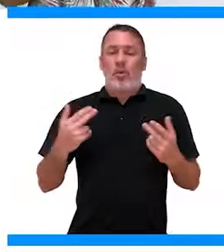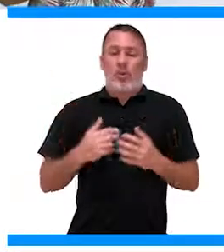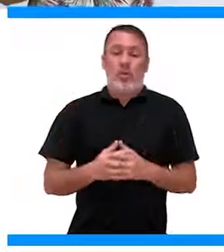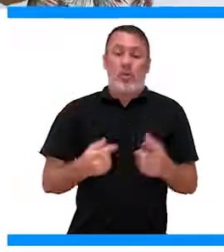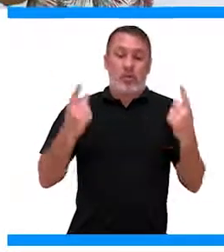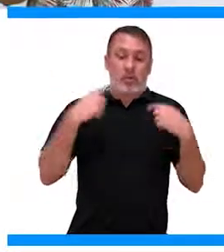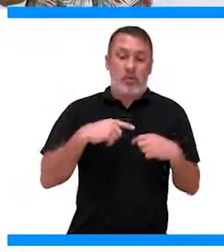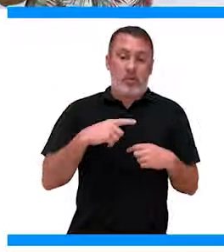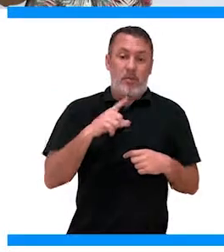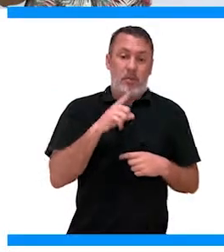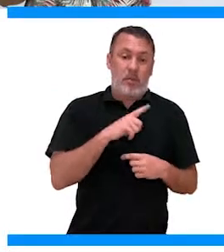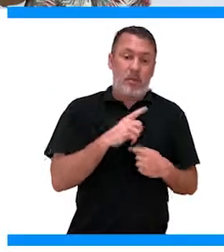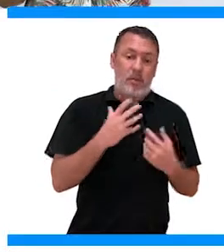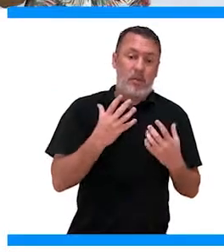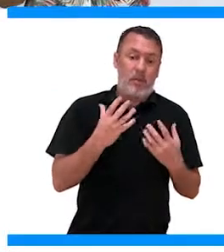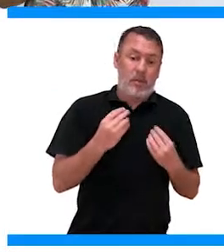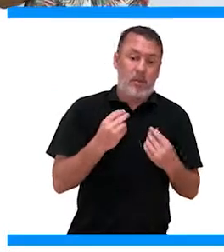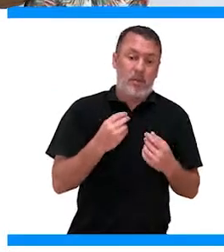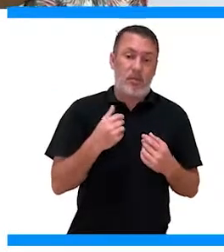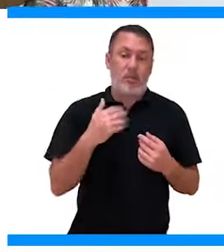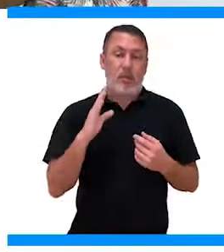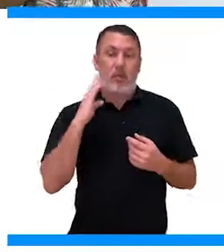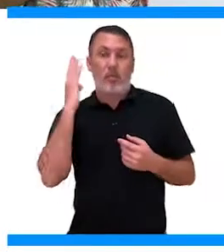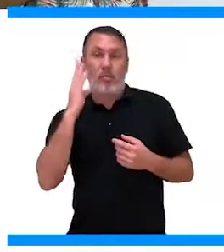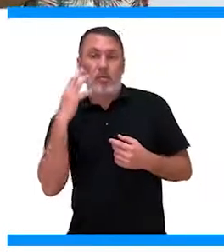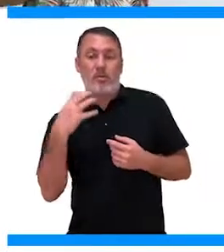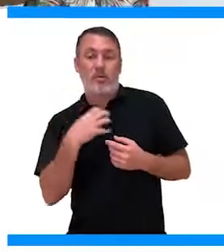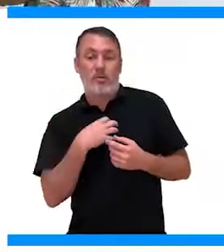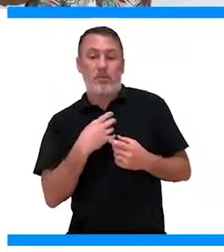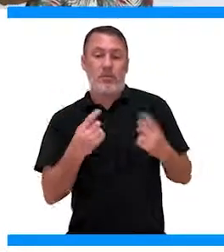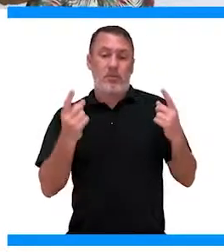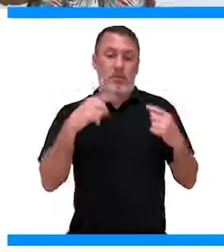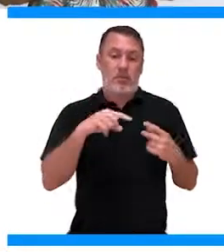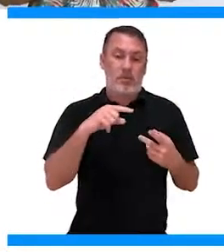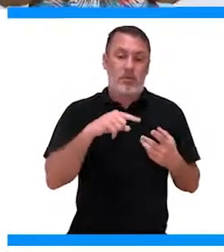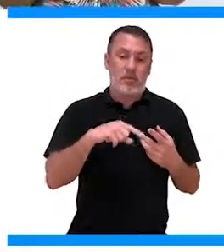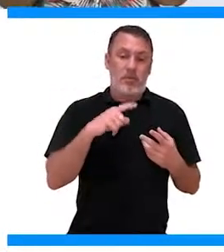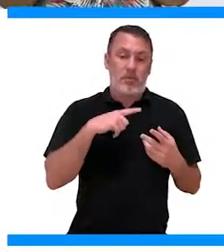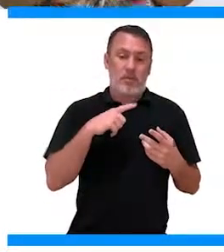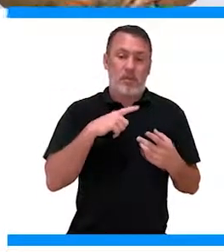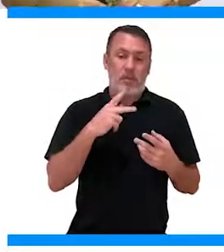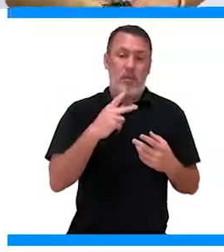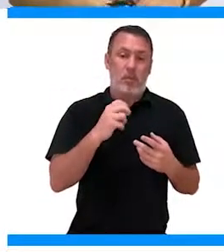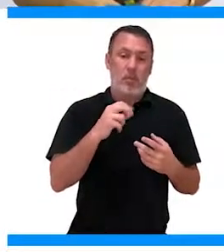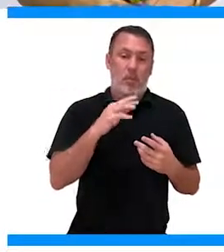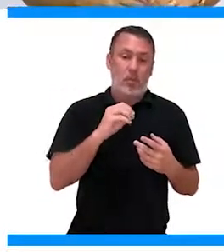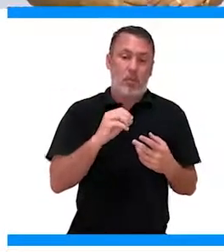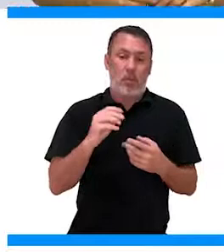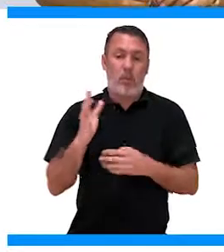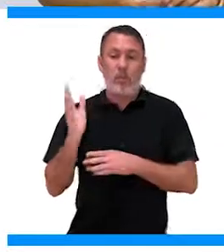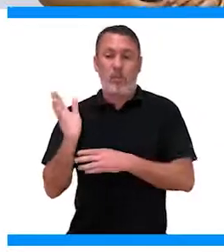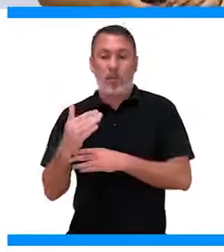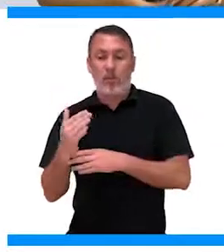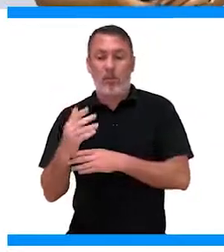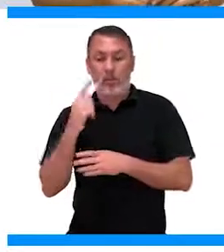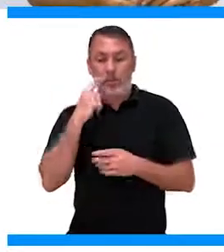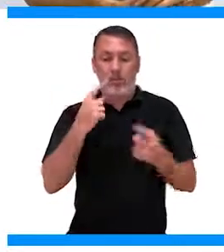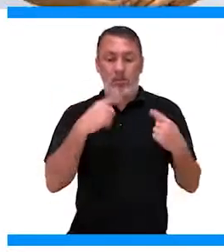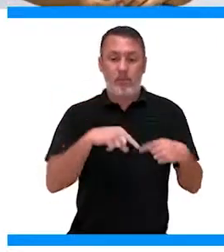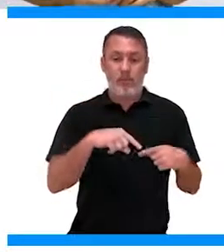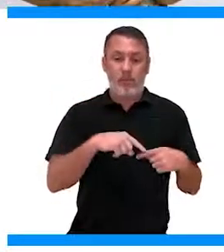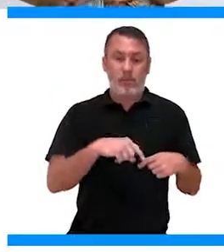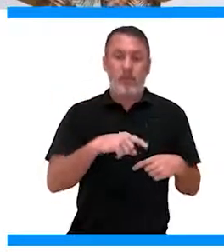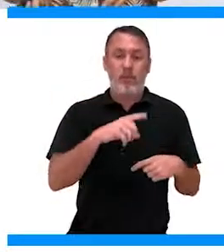universo. Tenho tanto, mas tonto me sinto. Em muitas partes, toma um navio porto a porta de seu